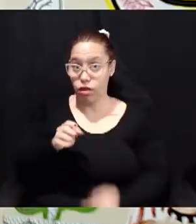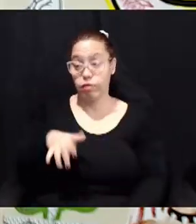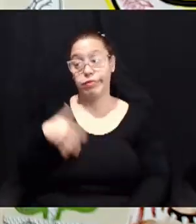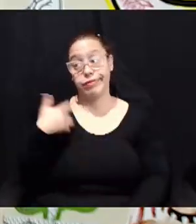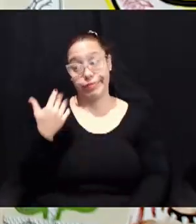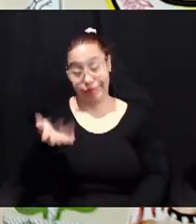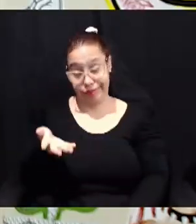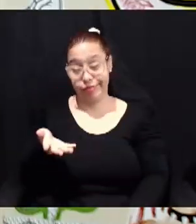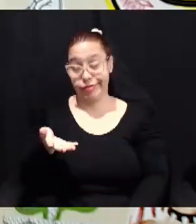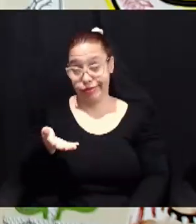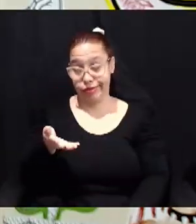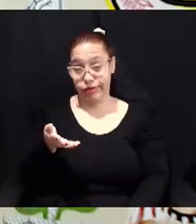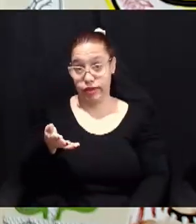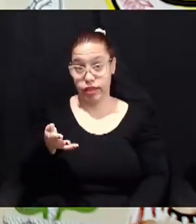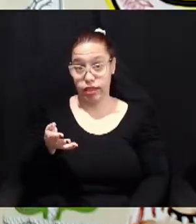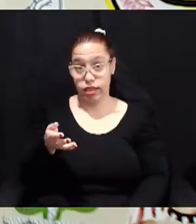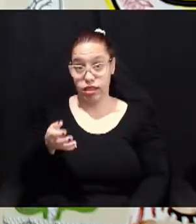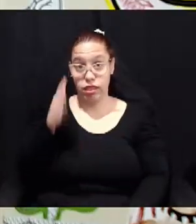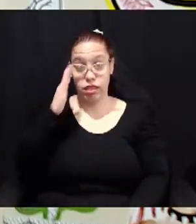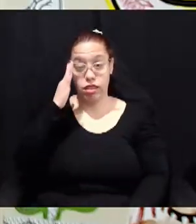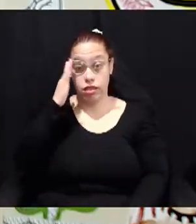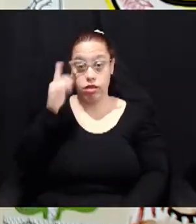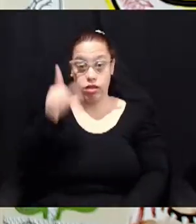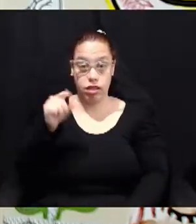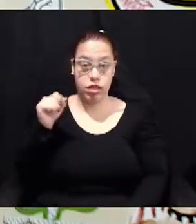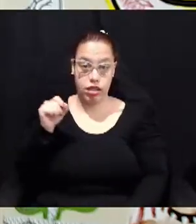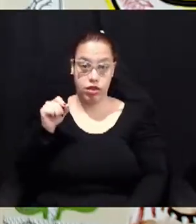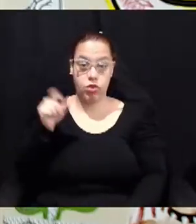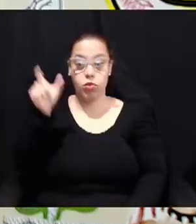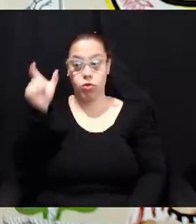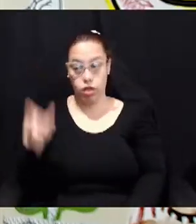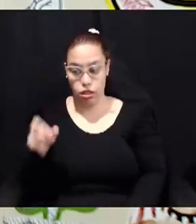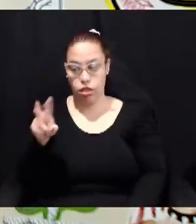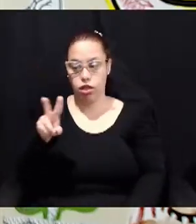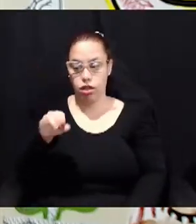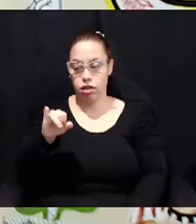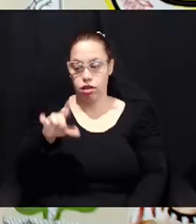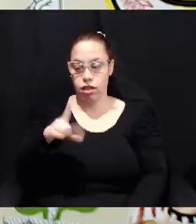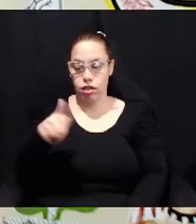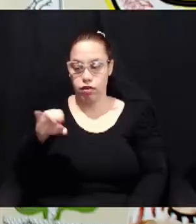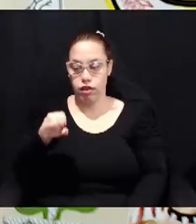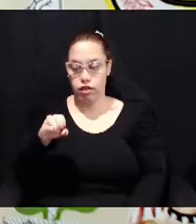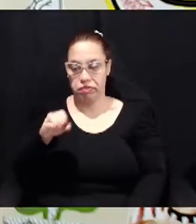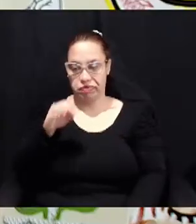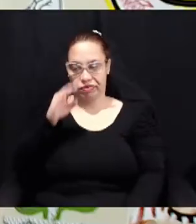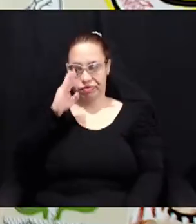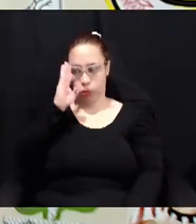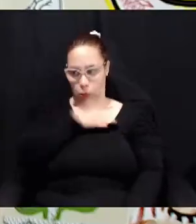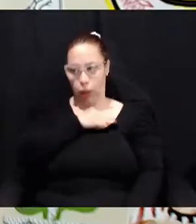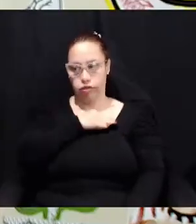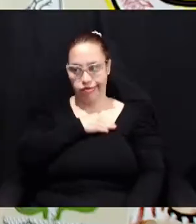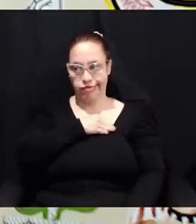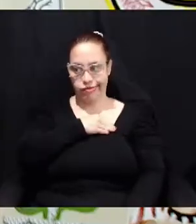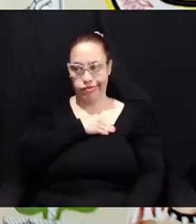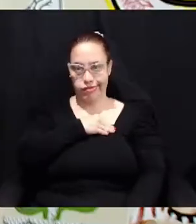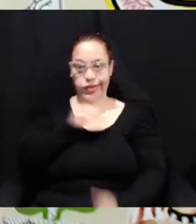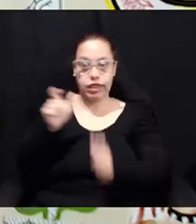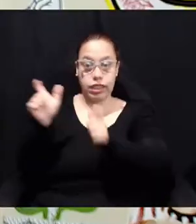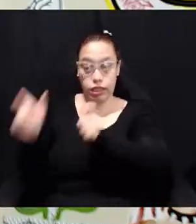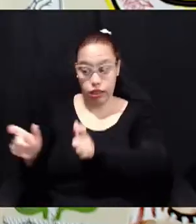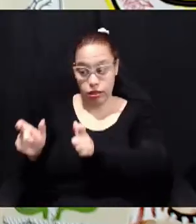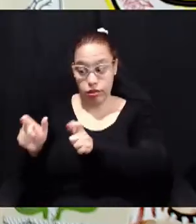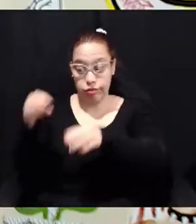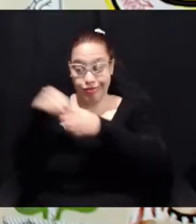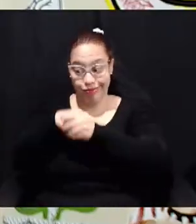o vilão foi escolhido como este vilão, porque tem toda uma história dentro do quadrinho que coloca ele